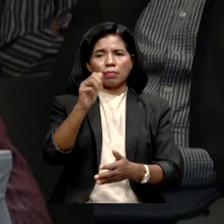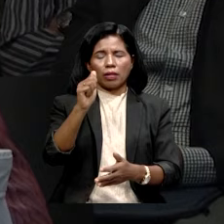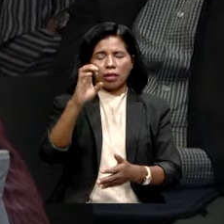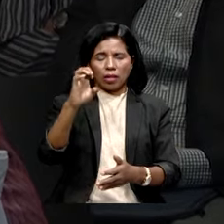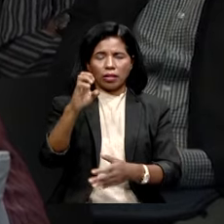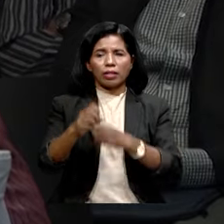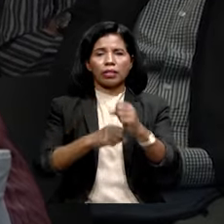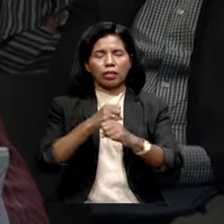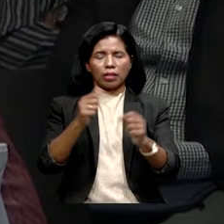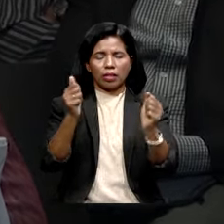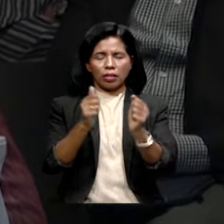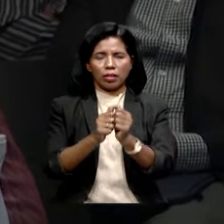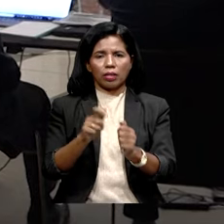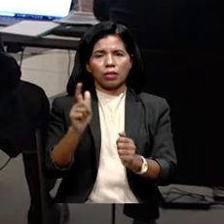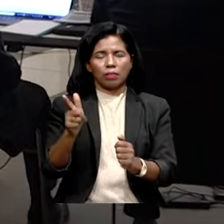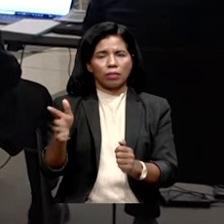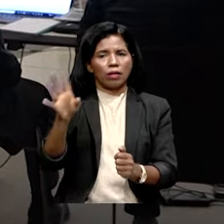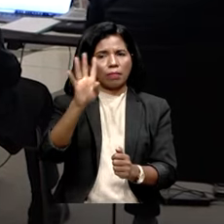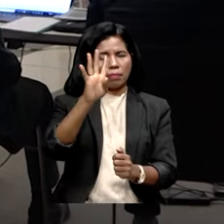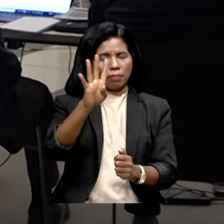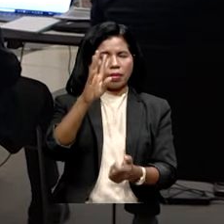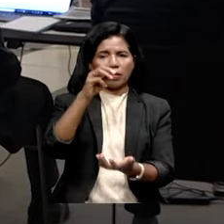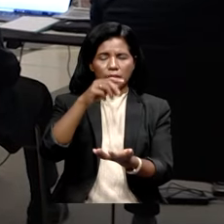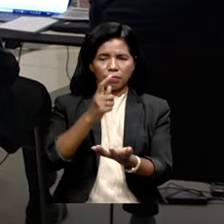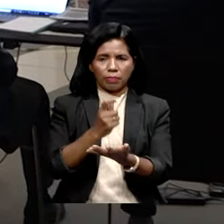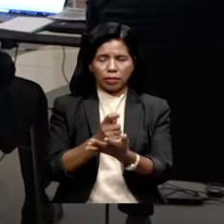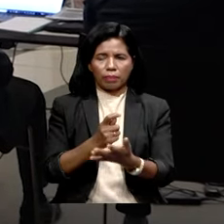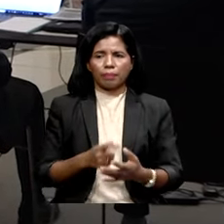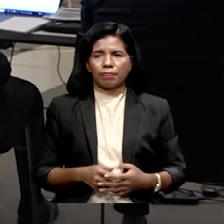NET, a muito tocon, Ruanulo Recenhar. Adere de Ximenes, bem-vinda Ximenes, GMN.